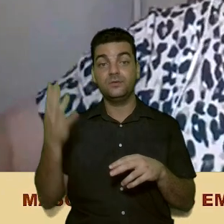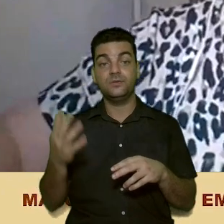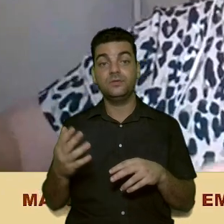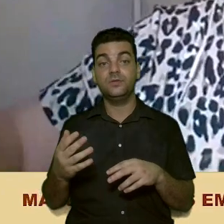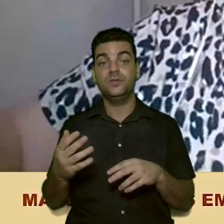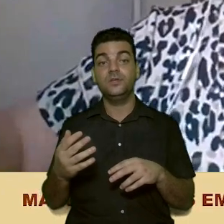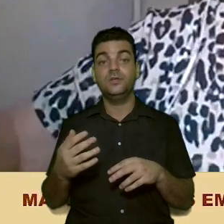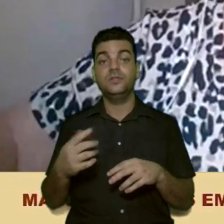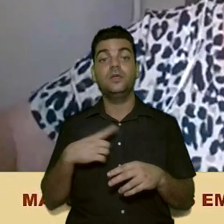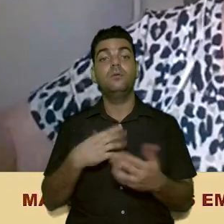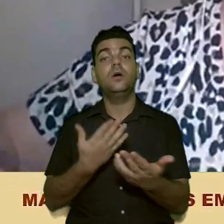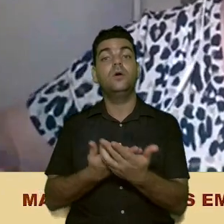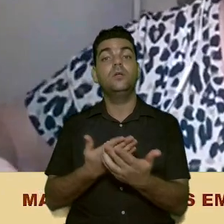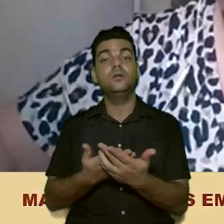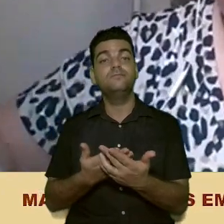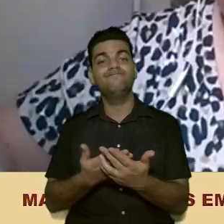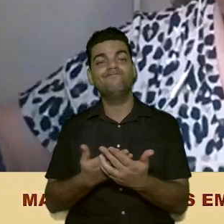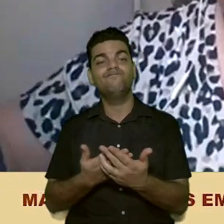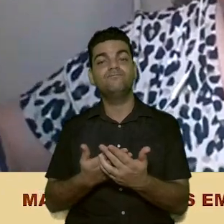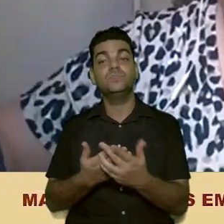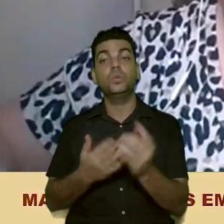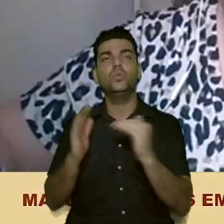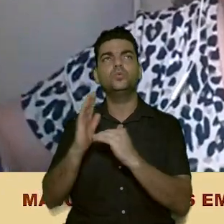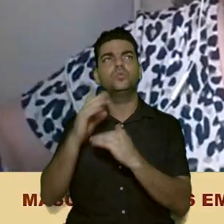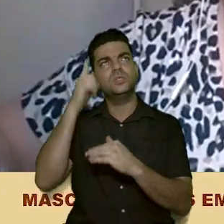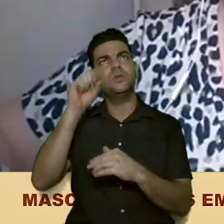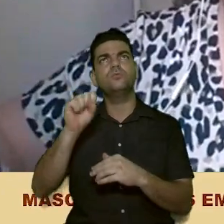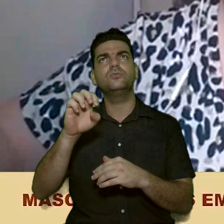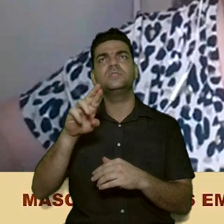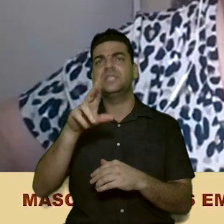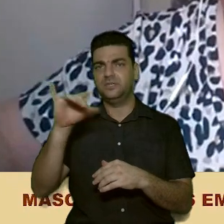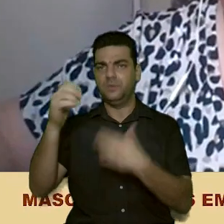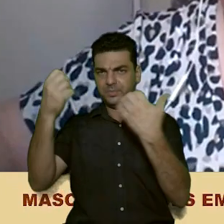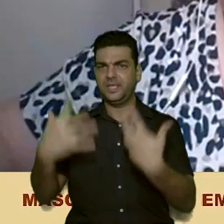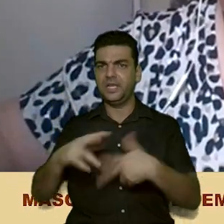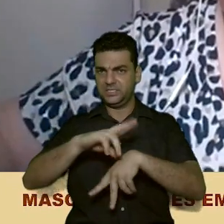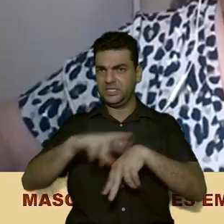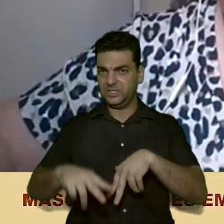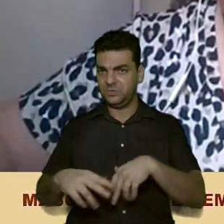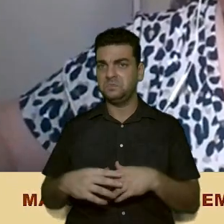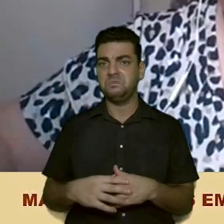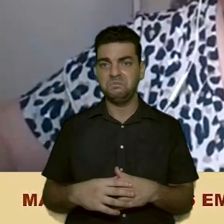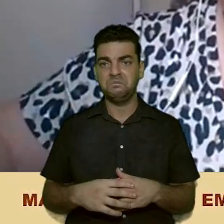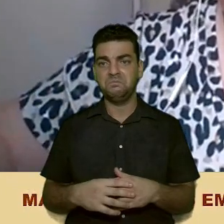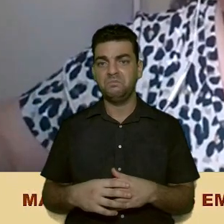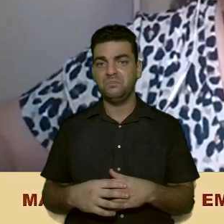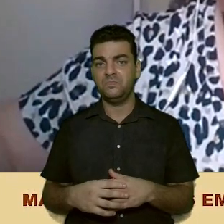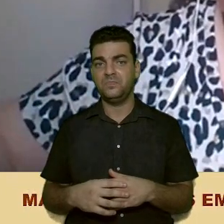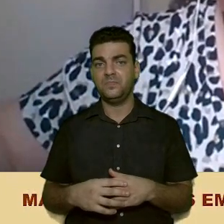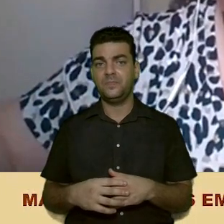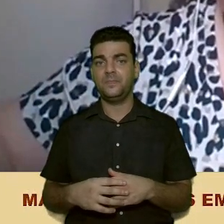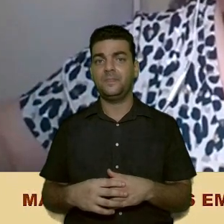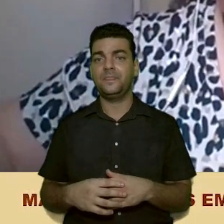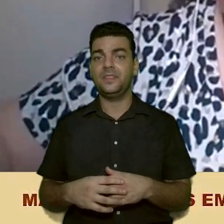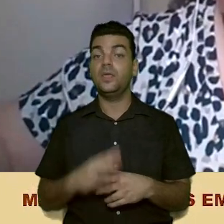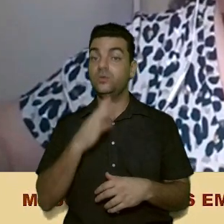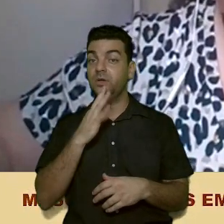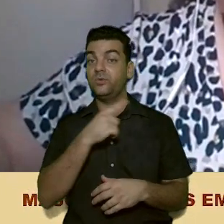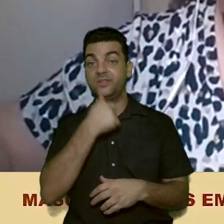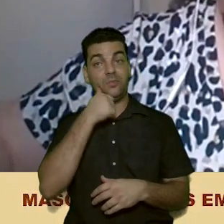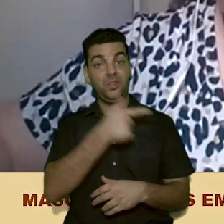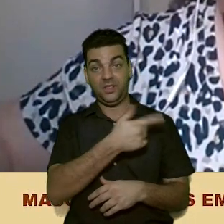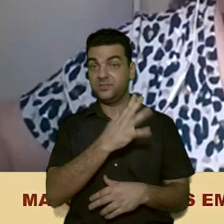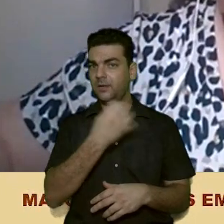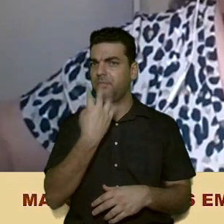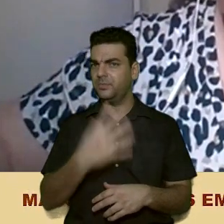professor Sérgio aí no último dia sobre grupos reflexivos de gênero, que eu inclusive conheci a Isa lá em 2018, no comecinho